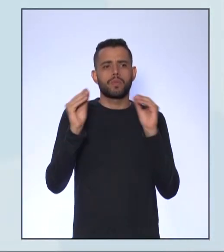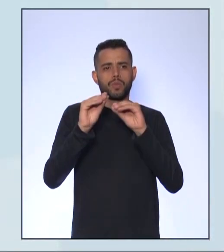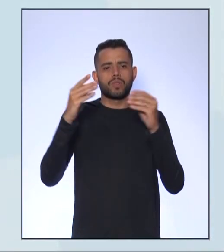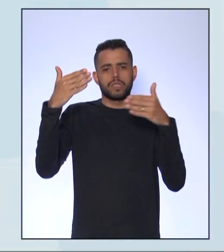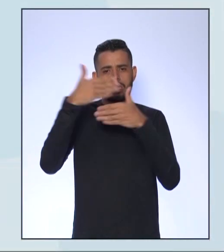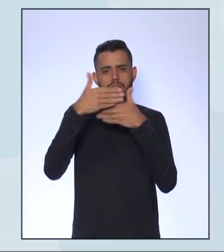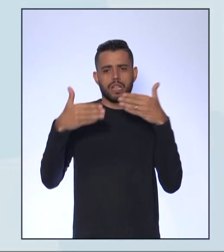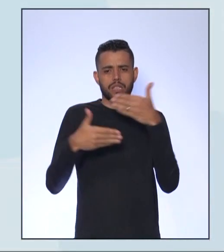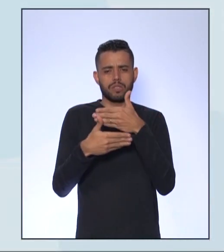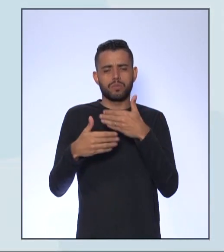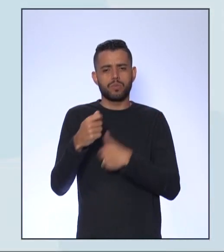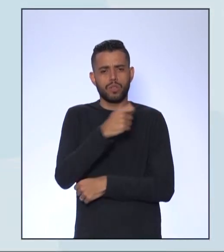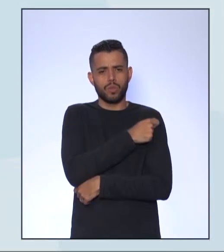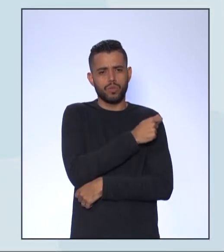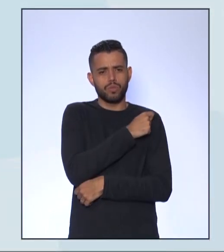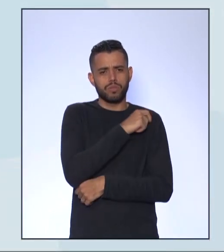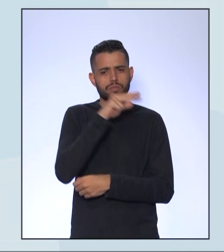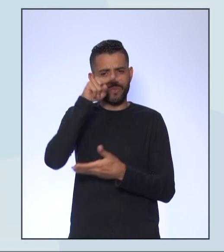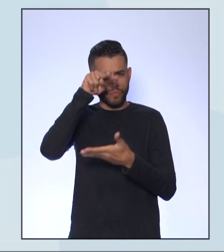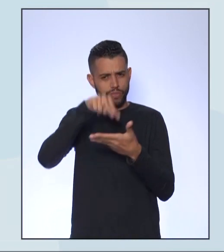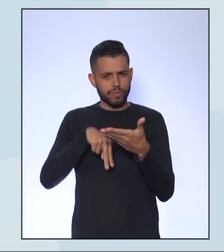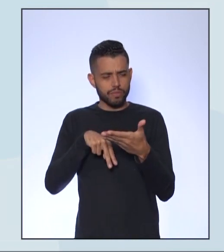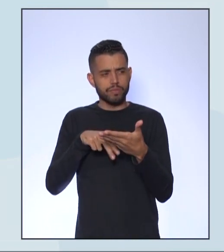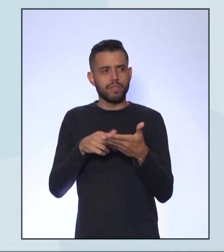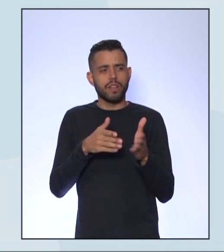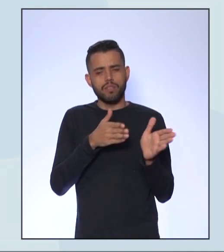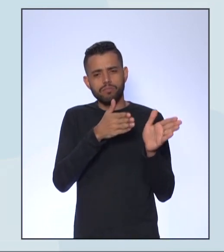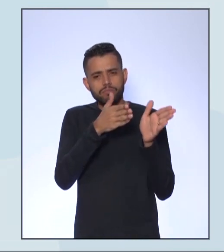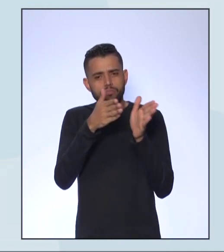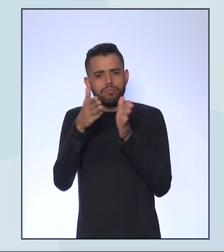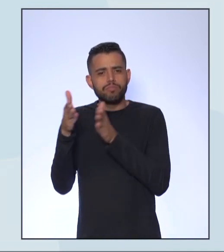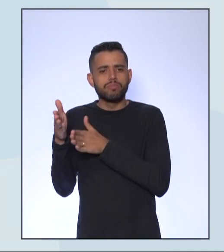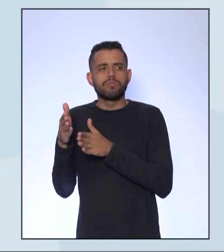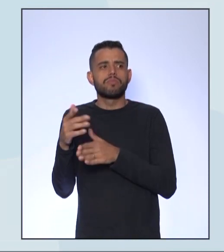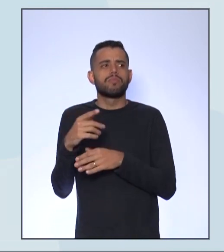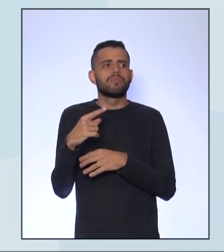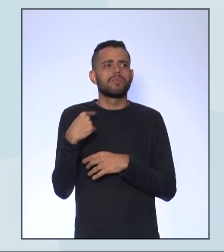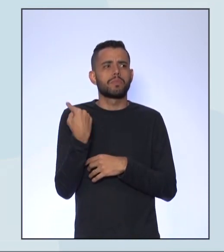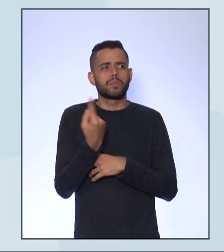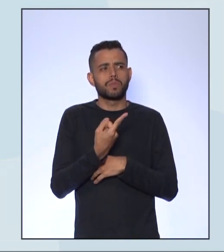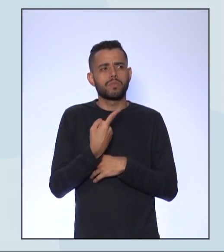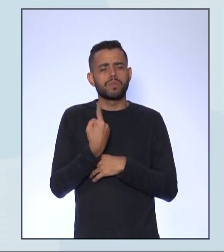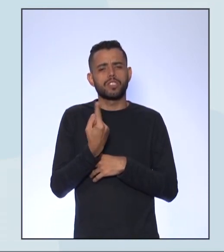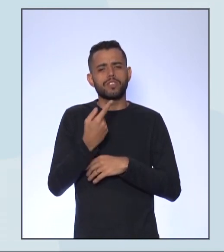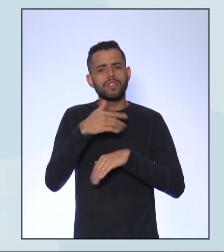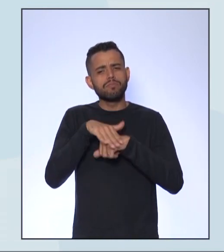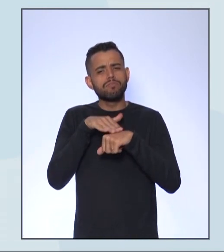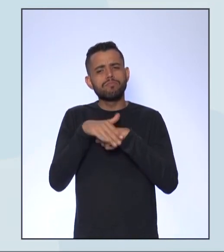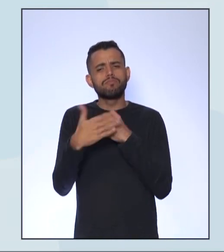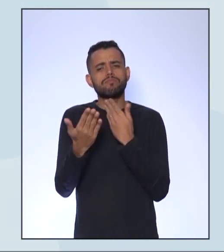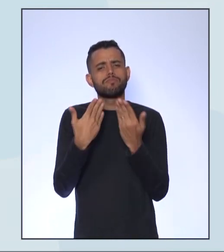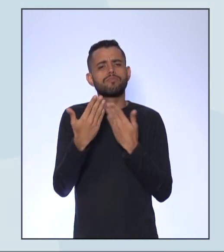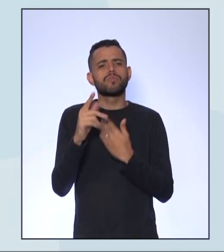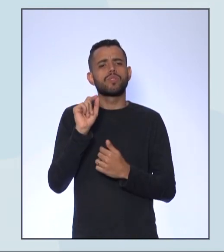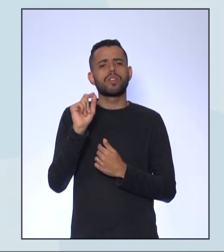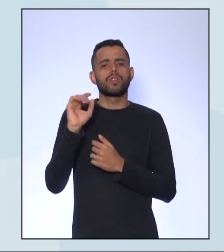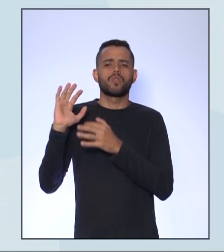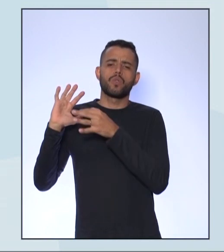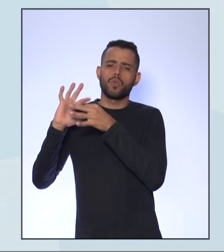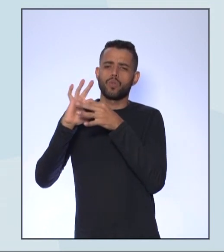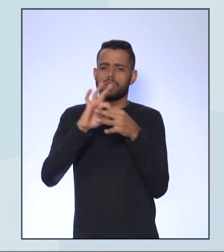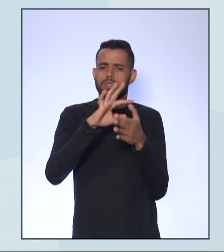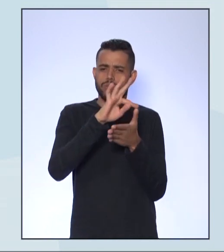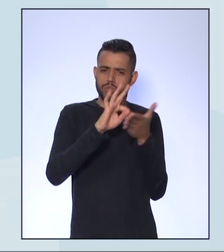tela para os alunos acompanharem a minha leitura, e depois a gente vai dialogar rapidinho sobre o contexto do